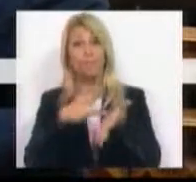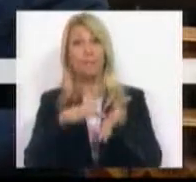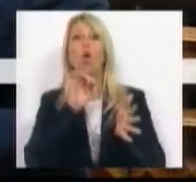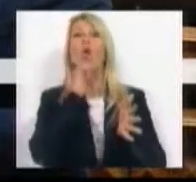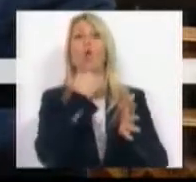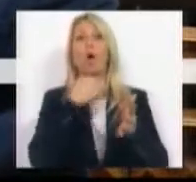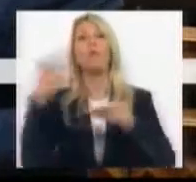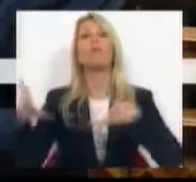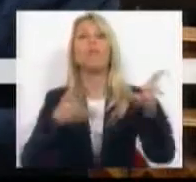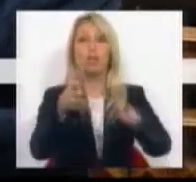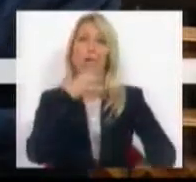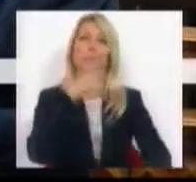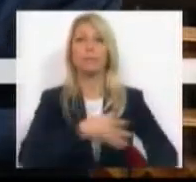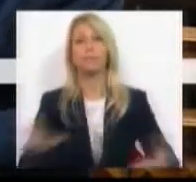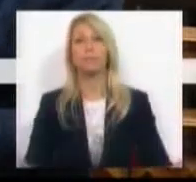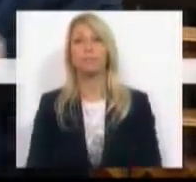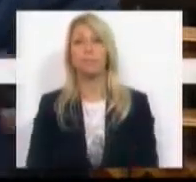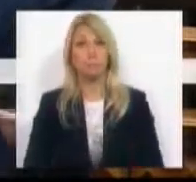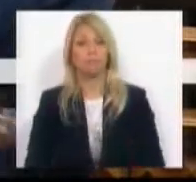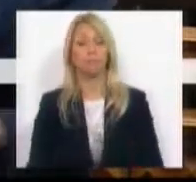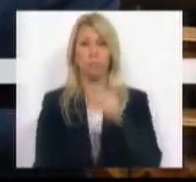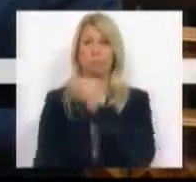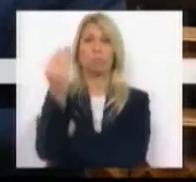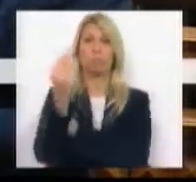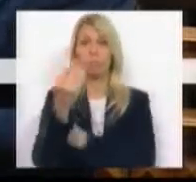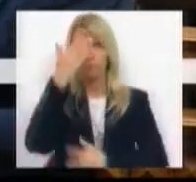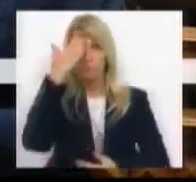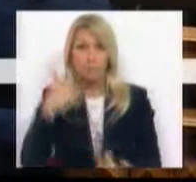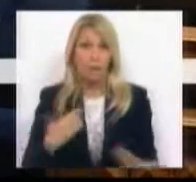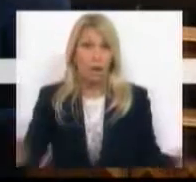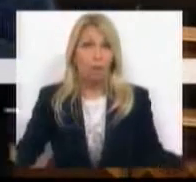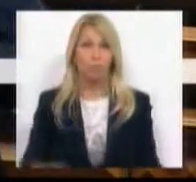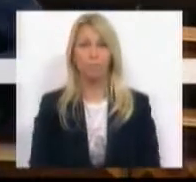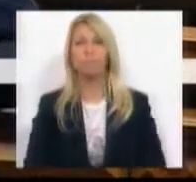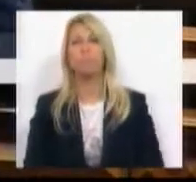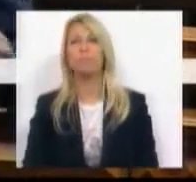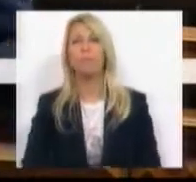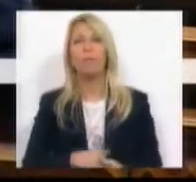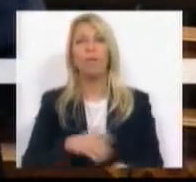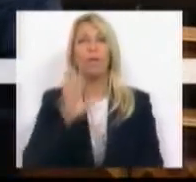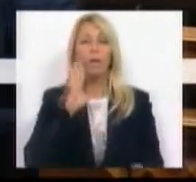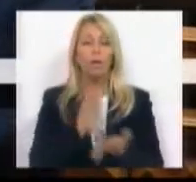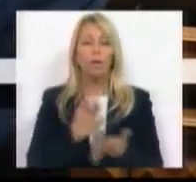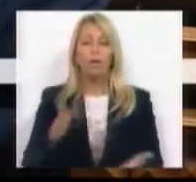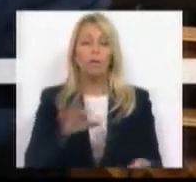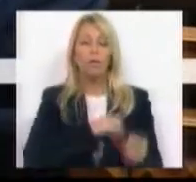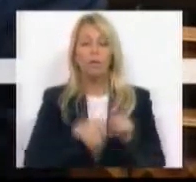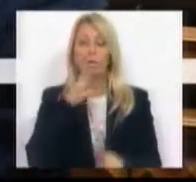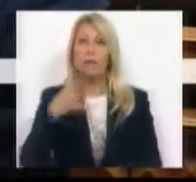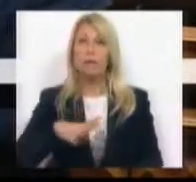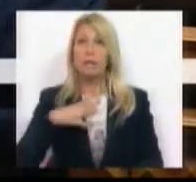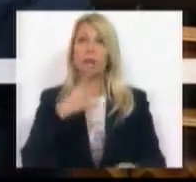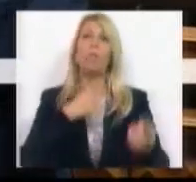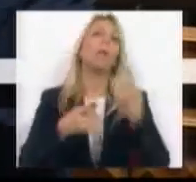Parece-me, de facto, muito sui generis. Finalmente, Sr. Deputado, queria colocar-lhe uma pergunta. A